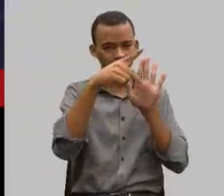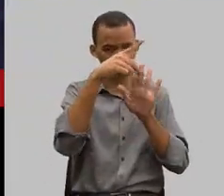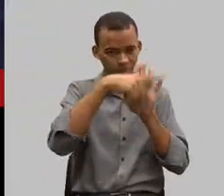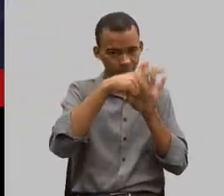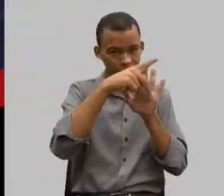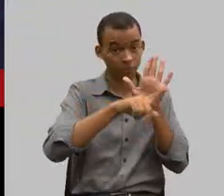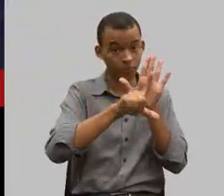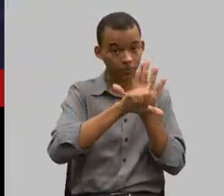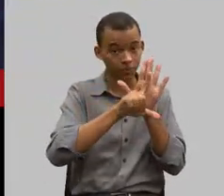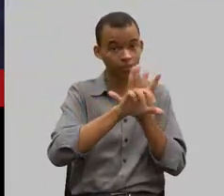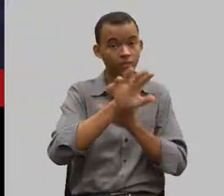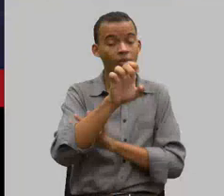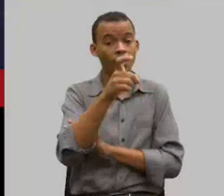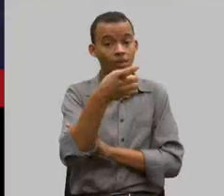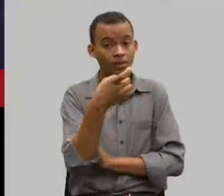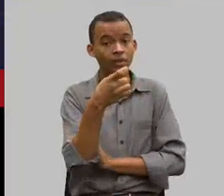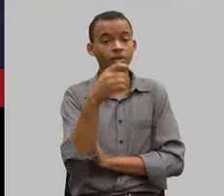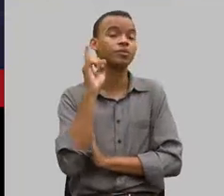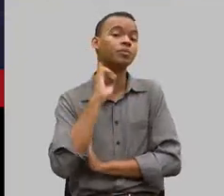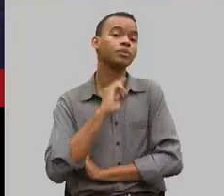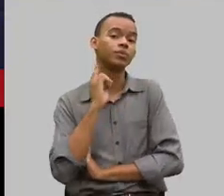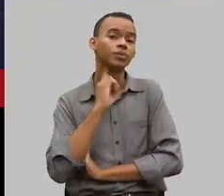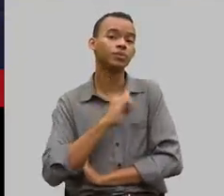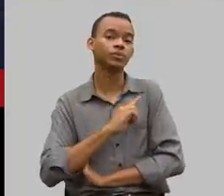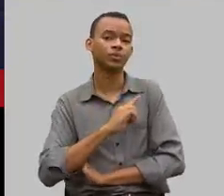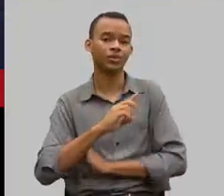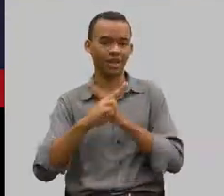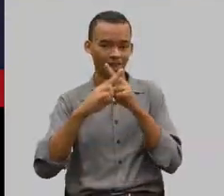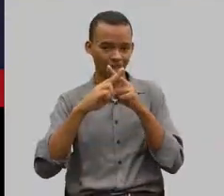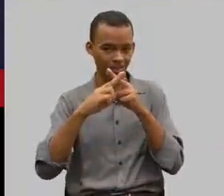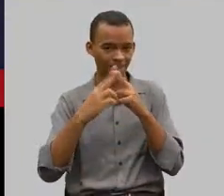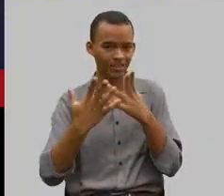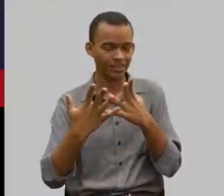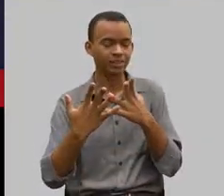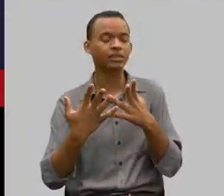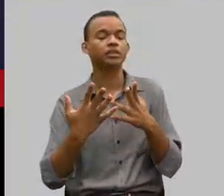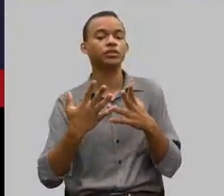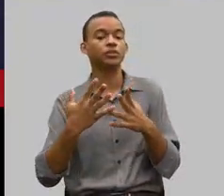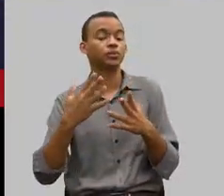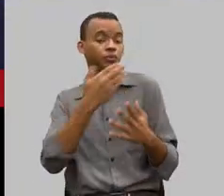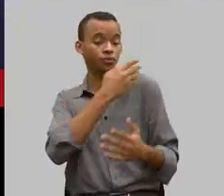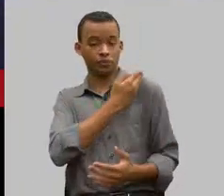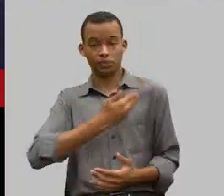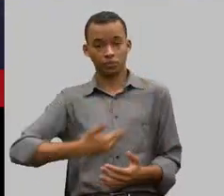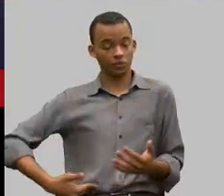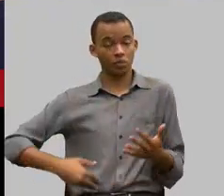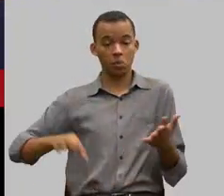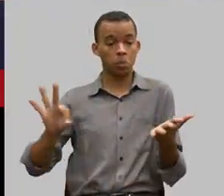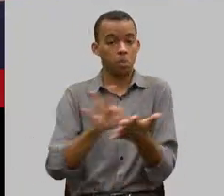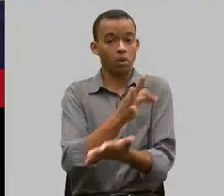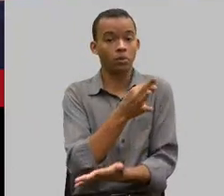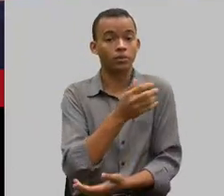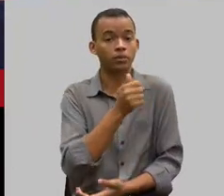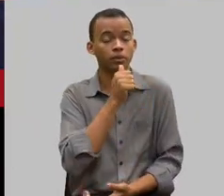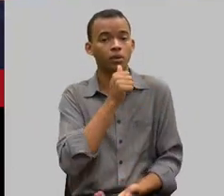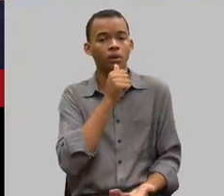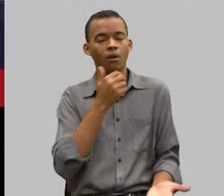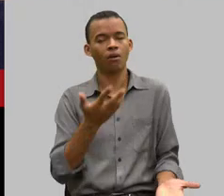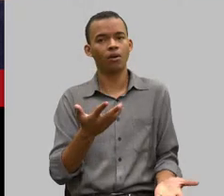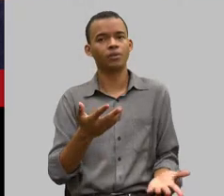dos ex Minas caixas aposentados que o governo não sancionou inclusive eh e esse projeto de